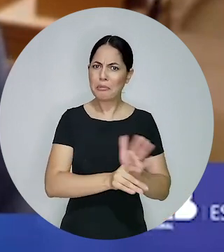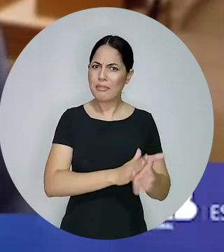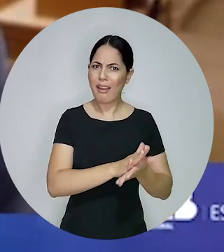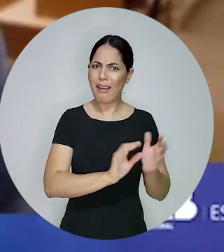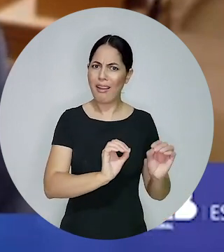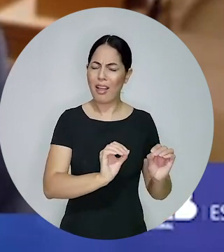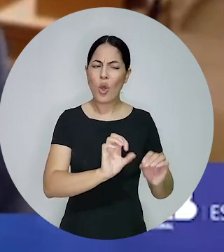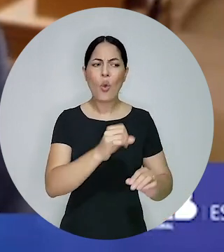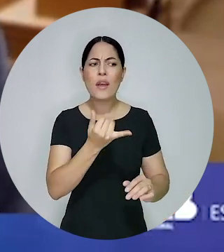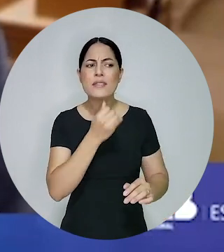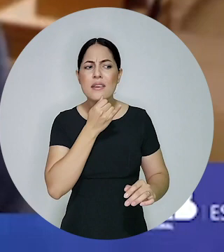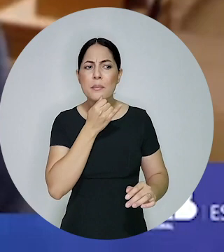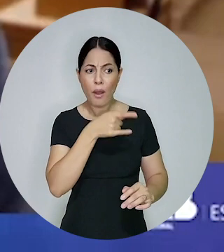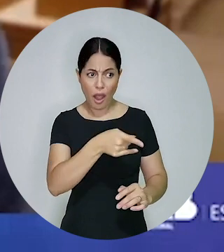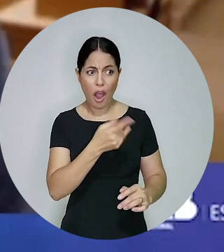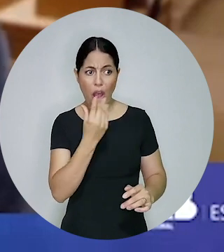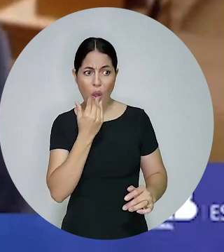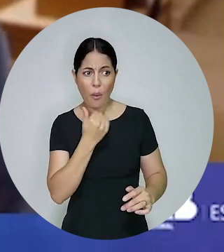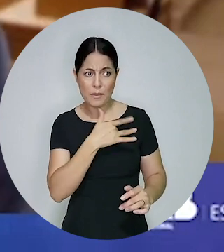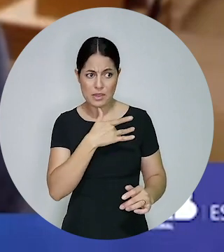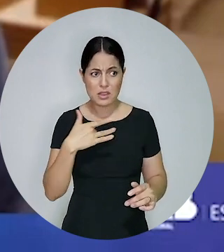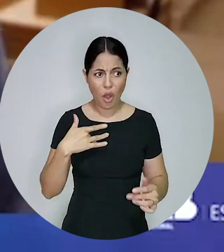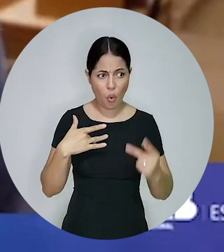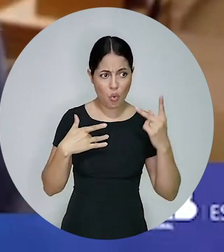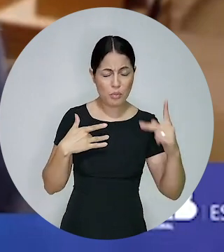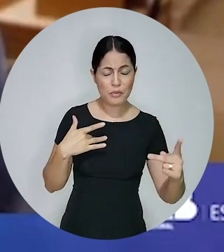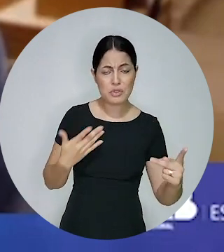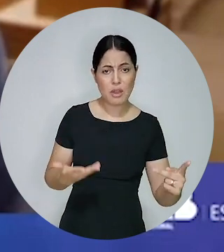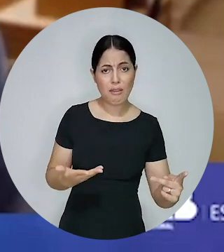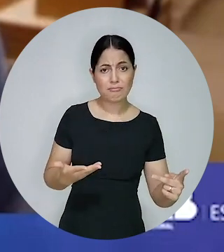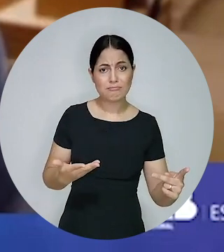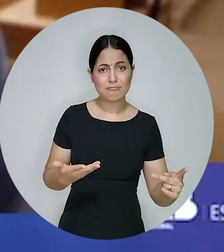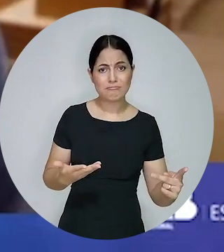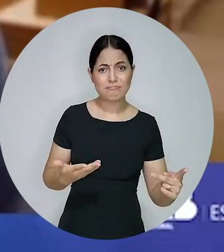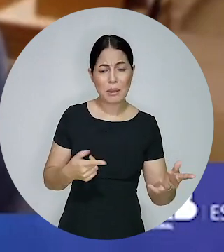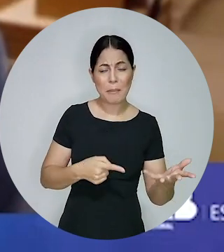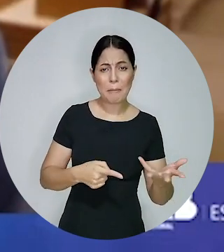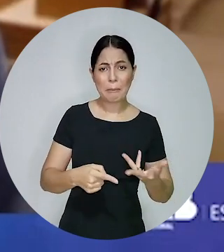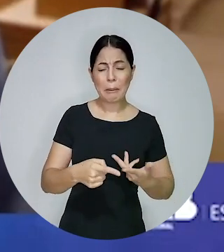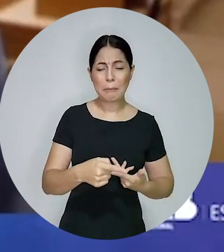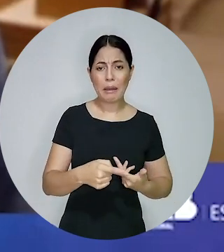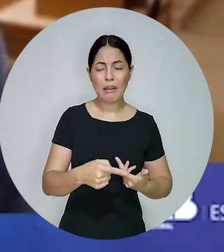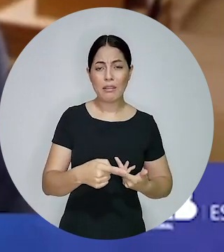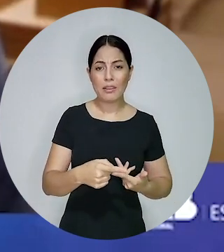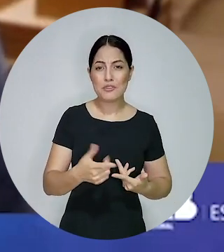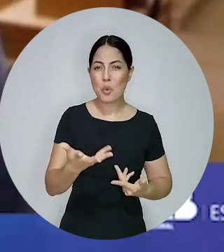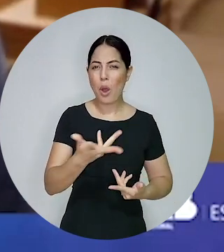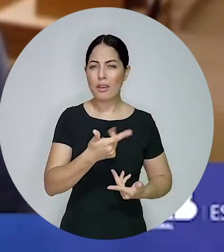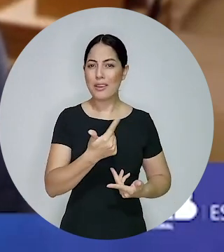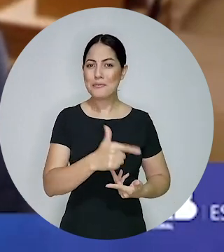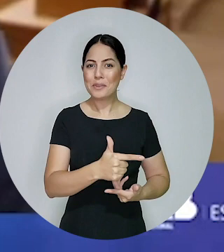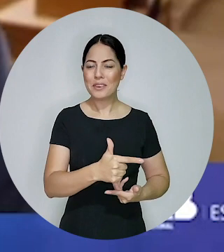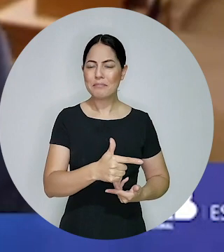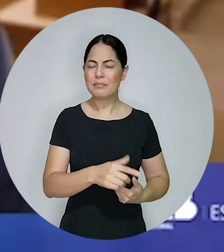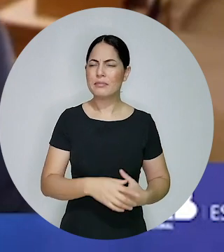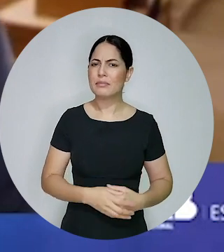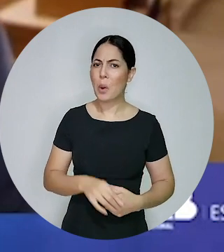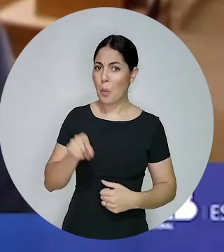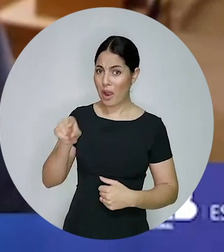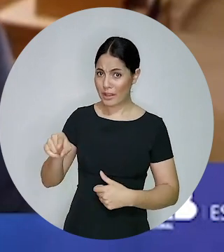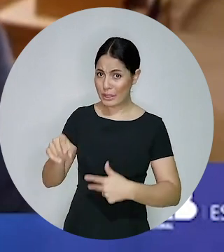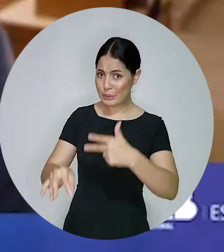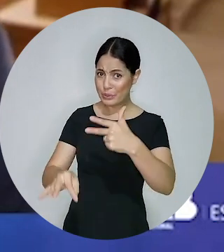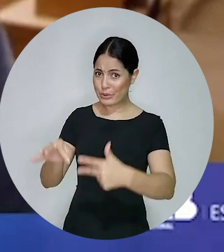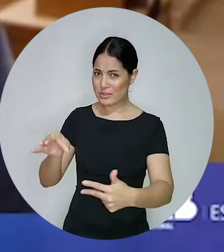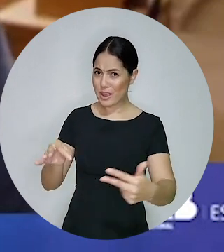servido, tá? Ou mesmo se a comida é saudável, se a comida está fazendo bem para o usuário e assim por diante, né? E a